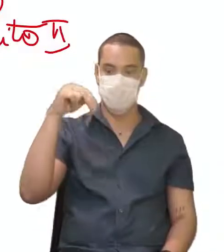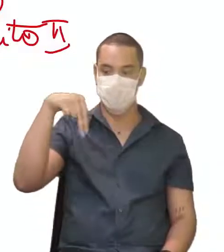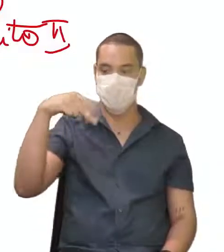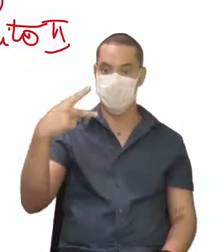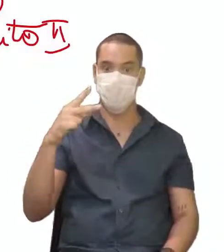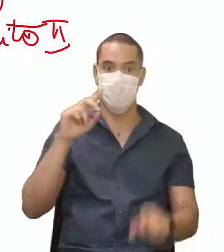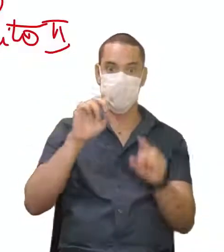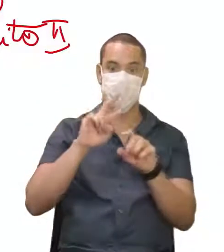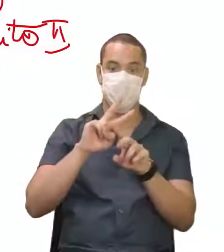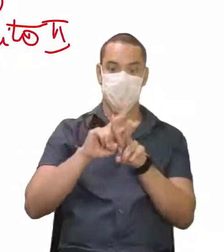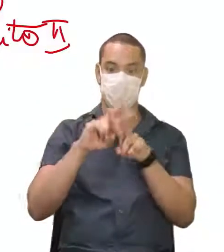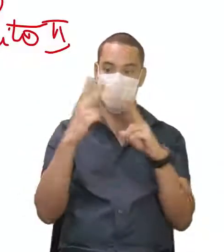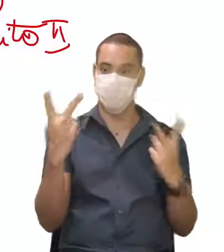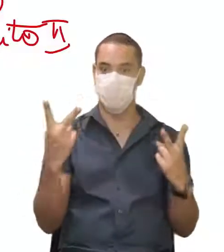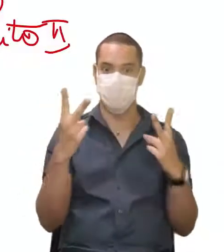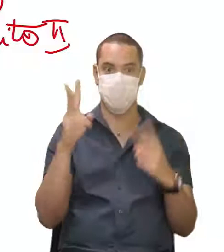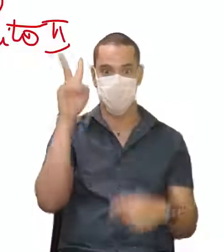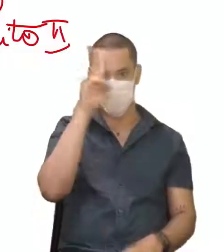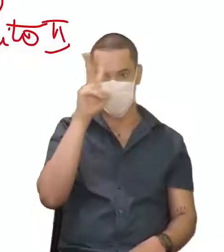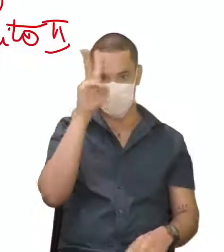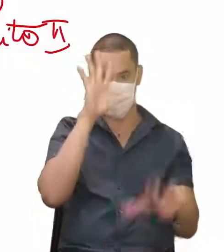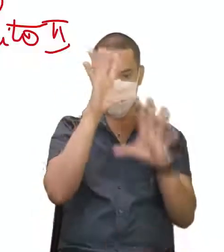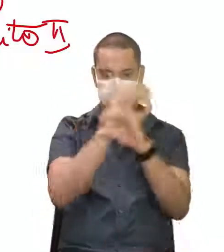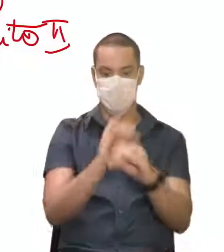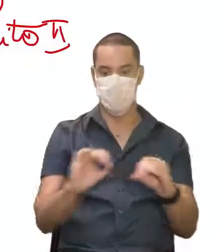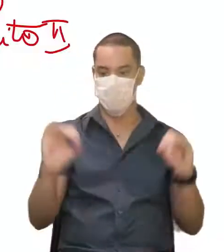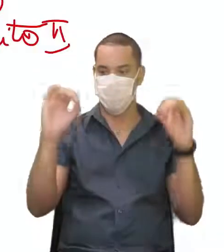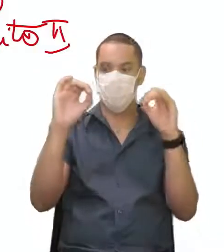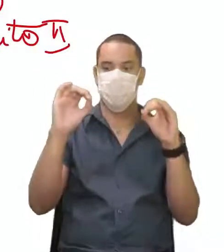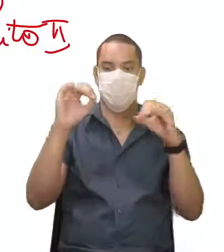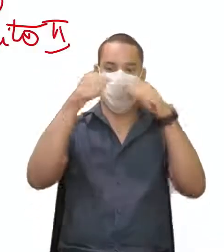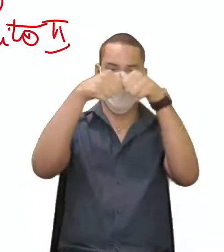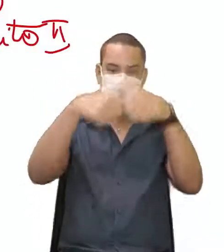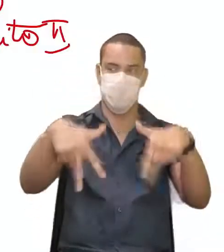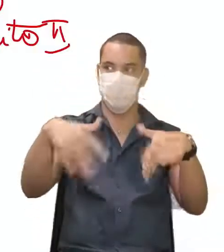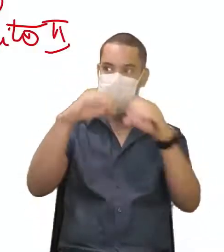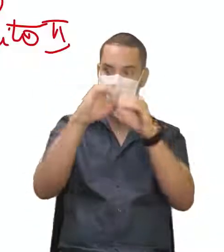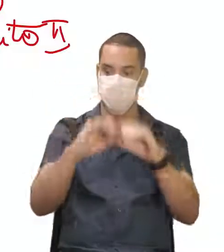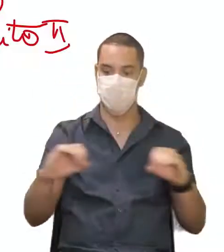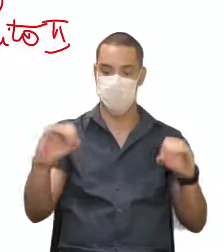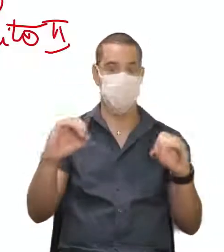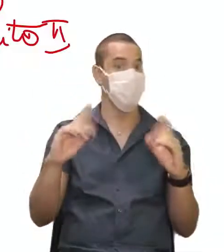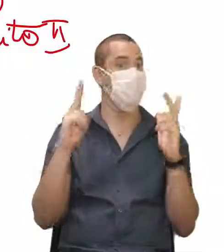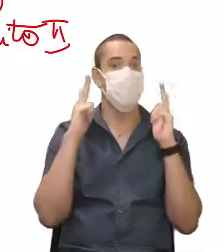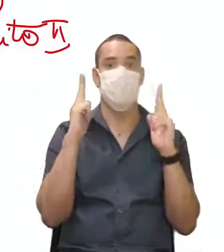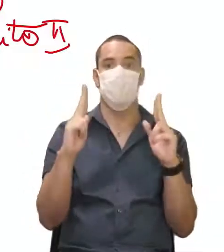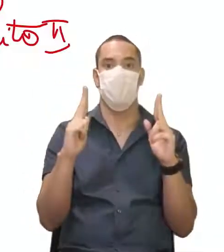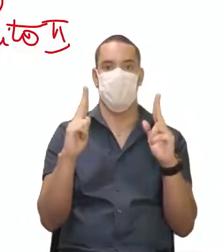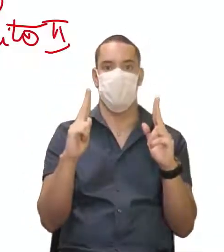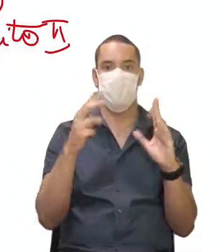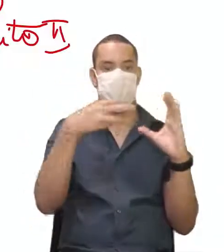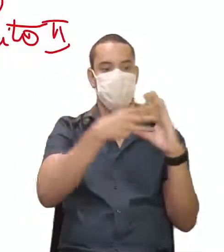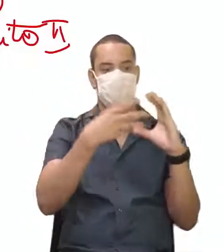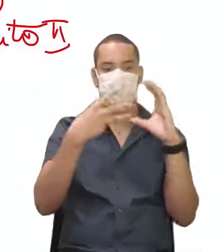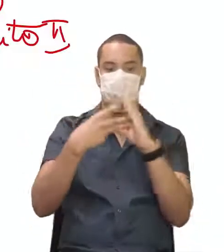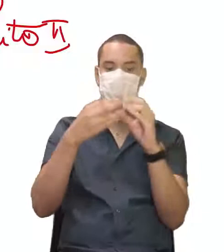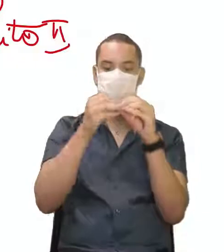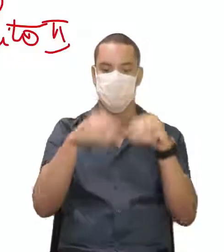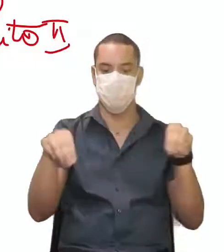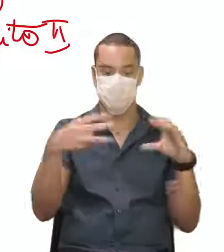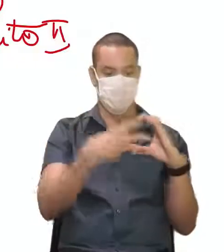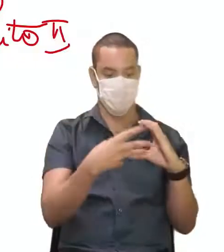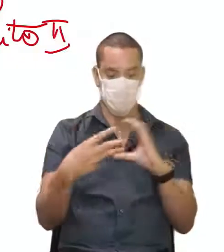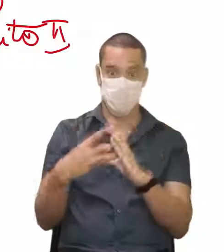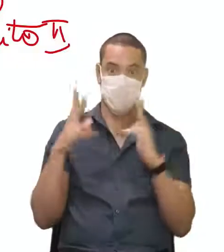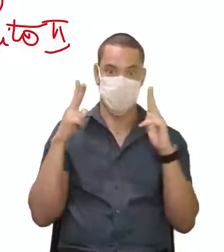duplicar, vai sofrer aquela força centrípeta na citocinese, vai formar 2 células idênticas, iguais. Qual